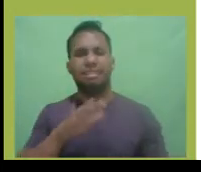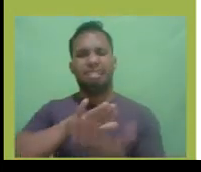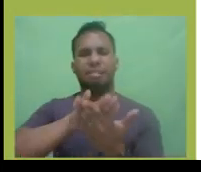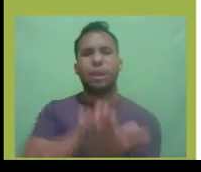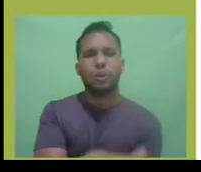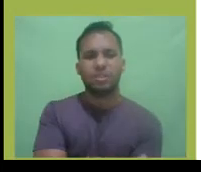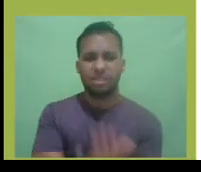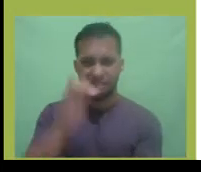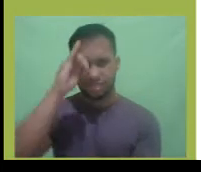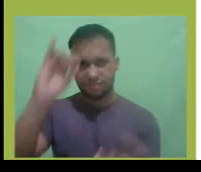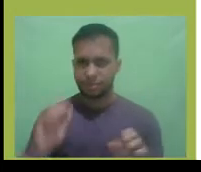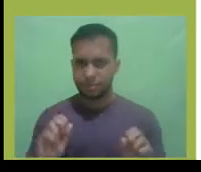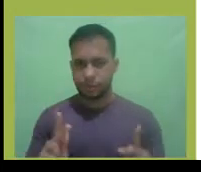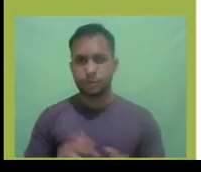plateia.